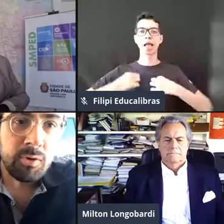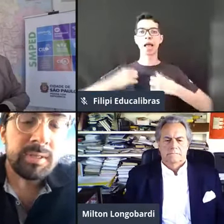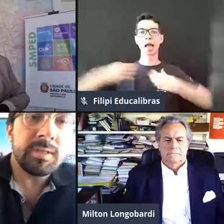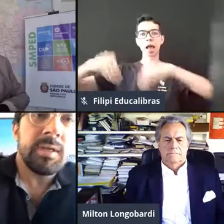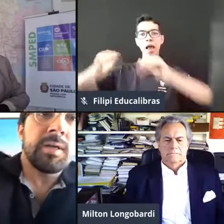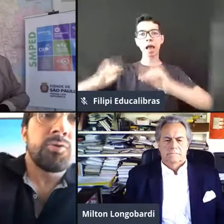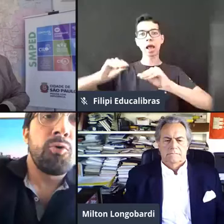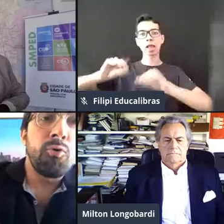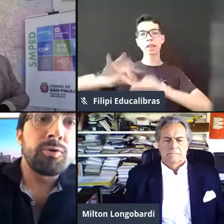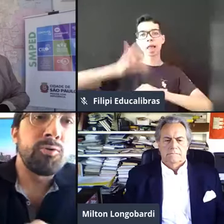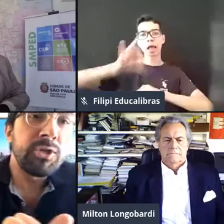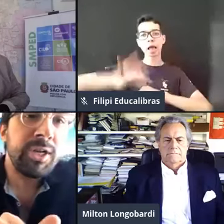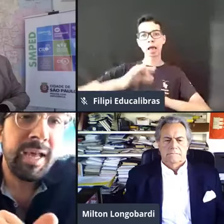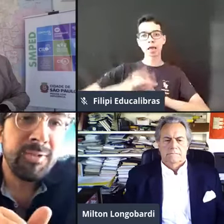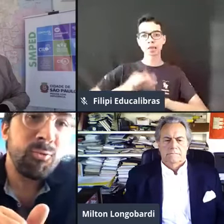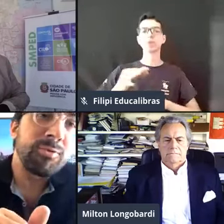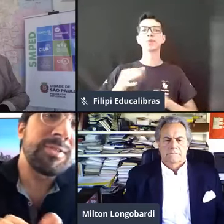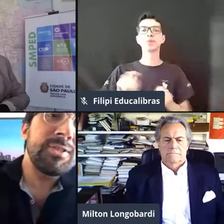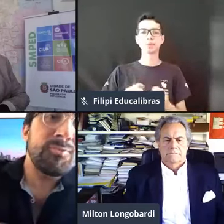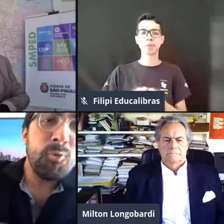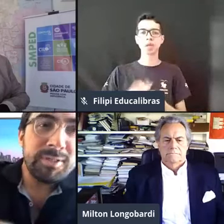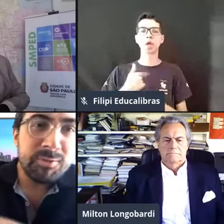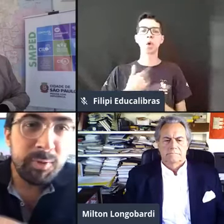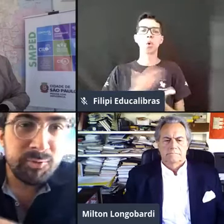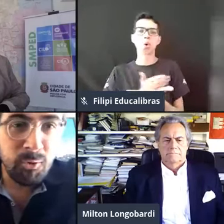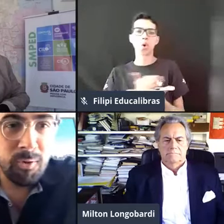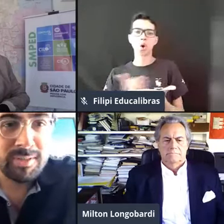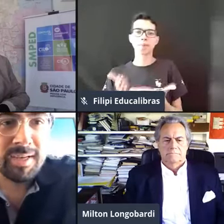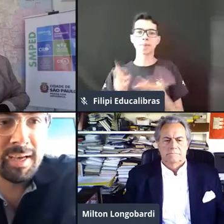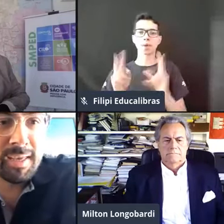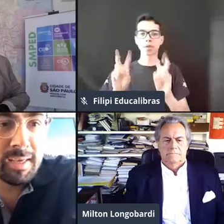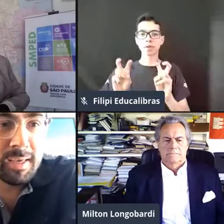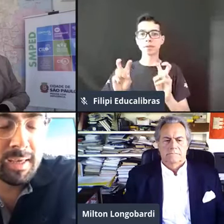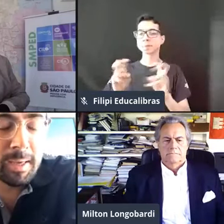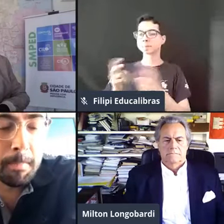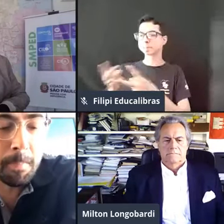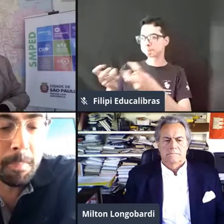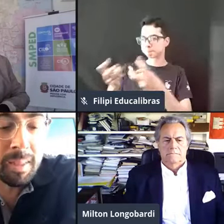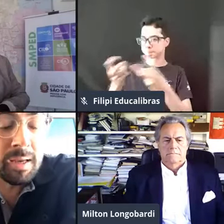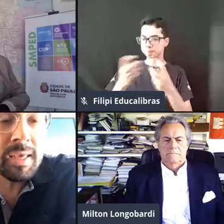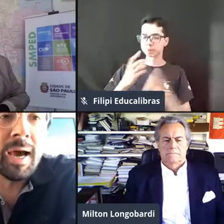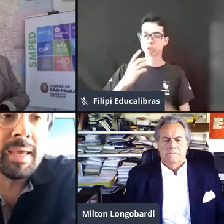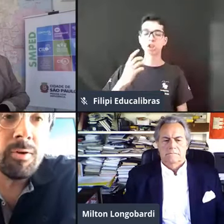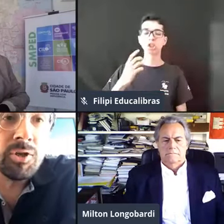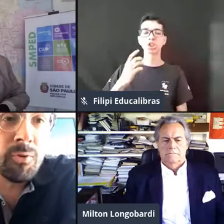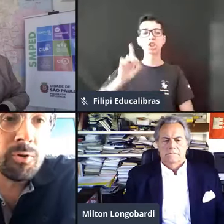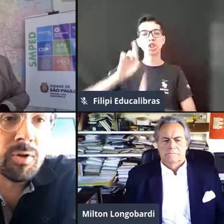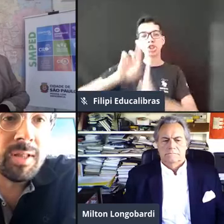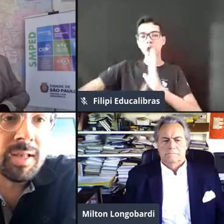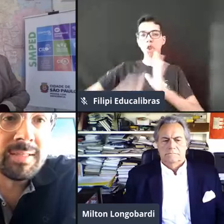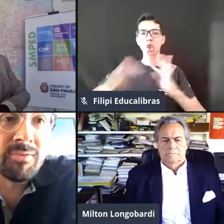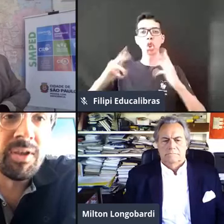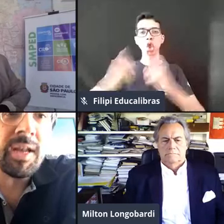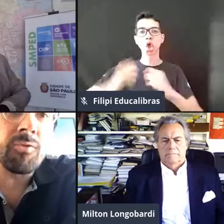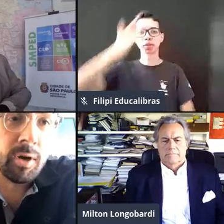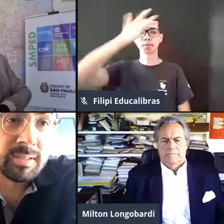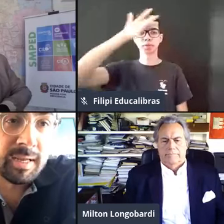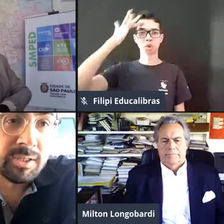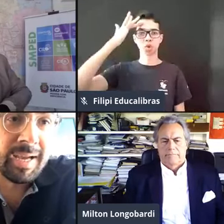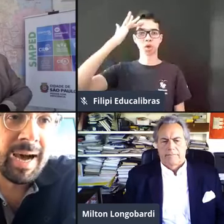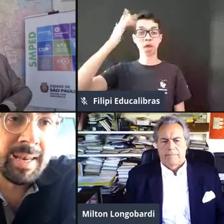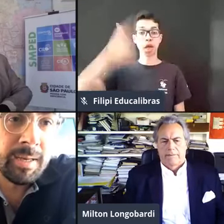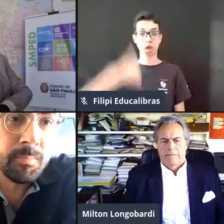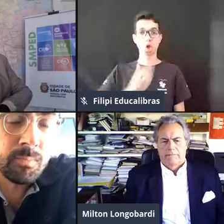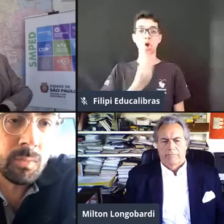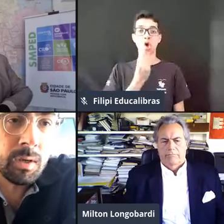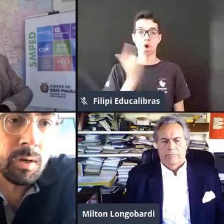com questões do direito de todas as pessoas, né? E aí eu tive a oportunidade de ser vereador na cidade